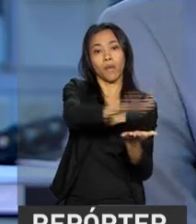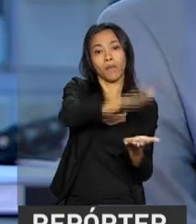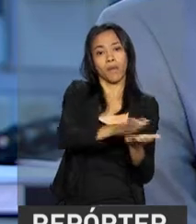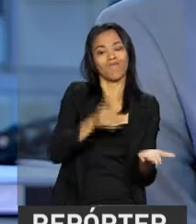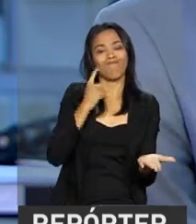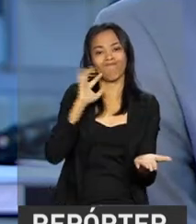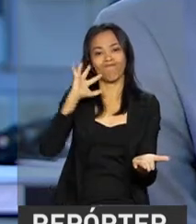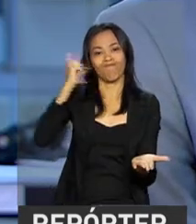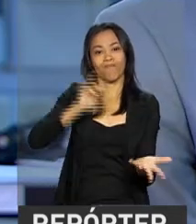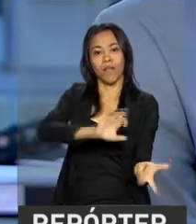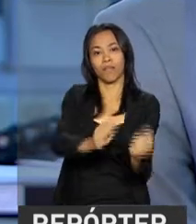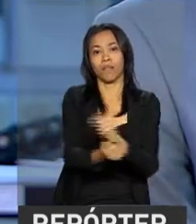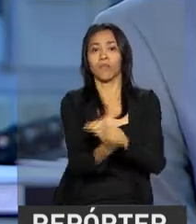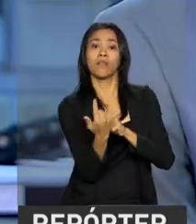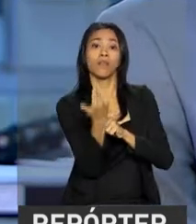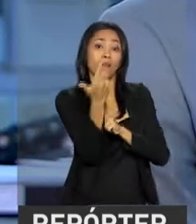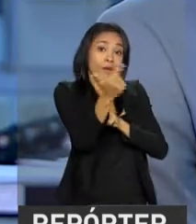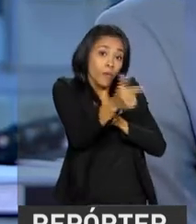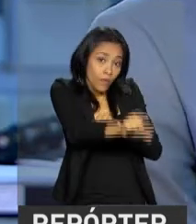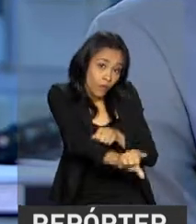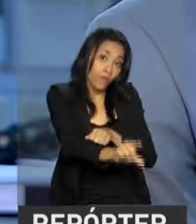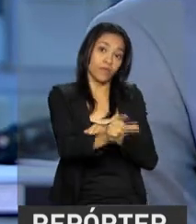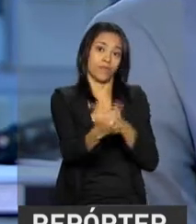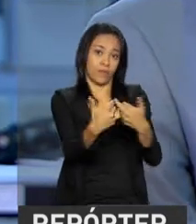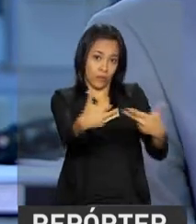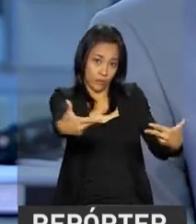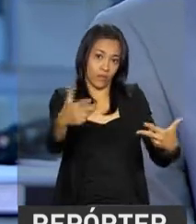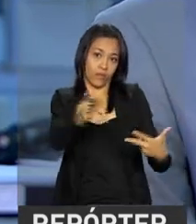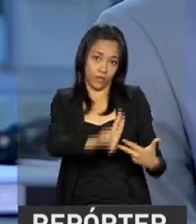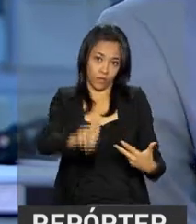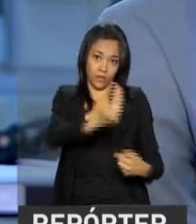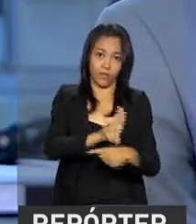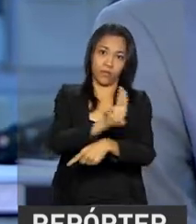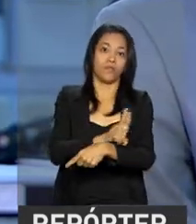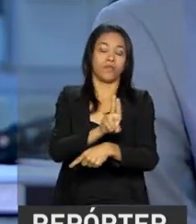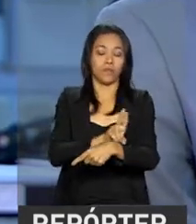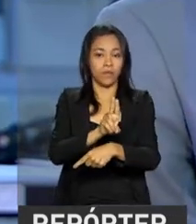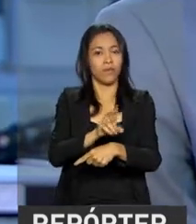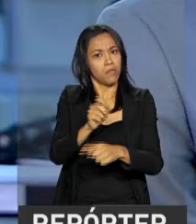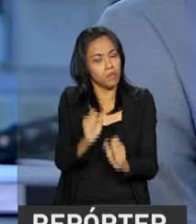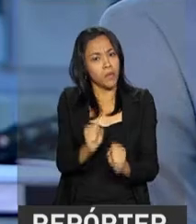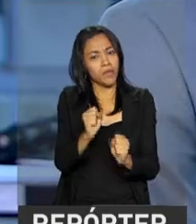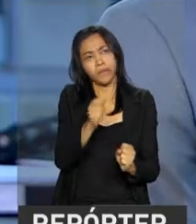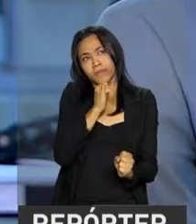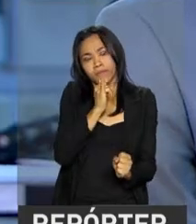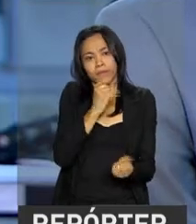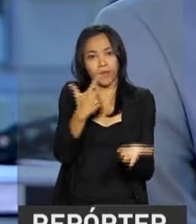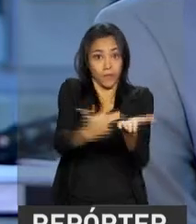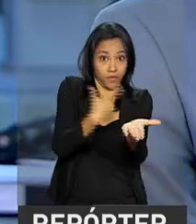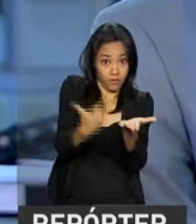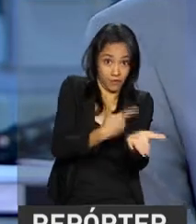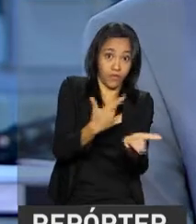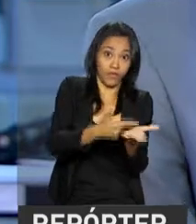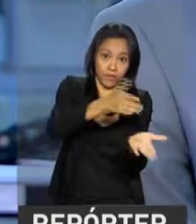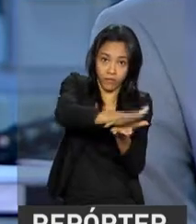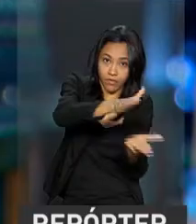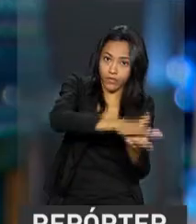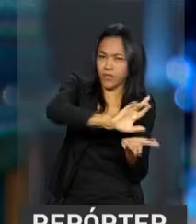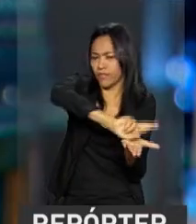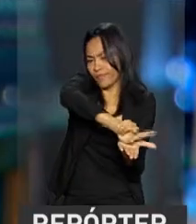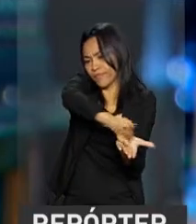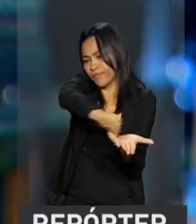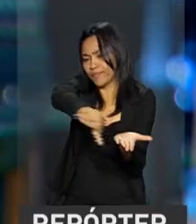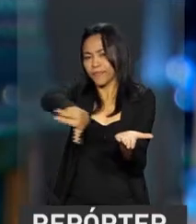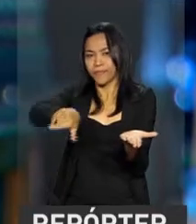impressões a outro de impressão ele pode ser muito útil para impressão de livros é impresso em geral